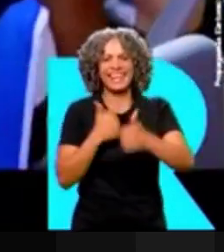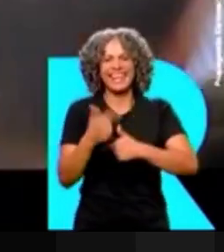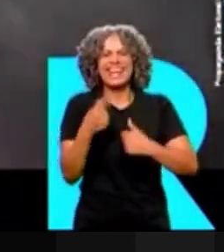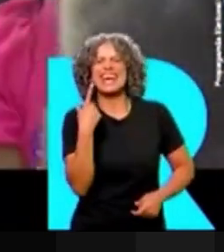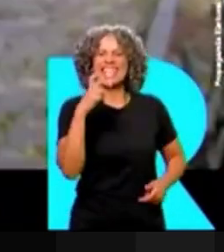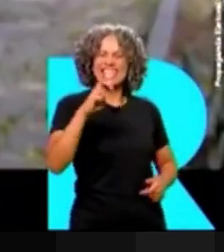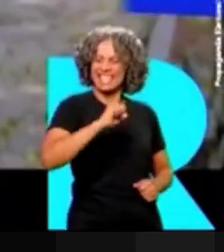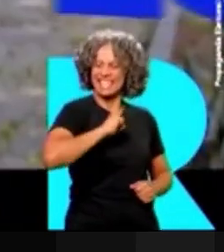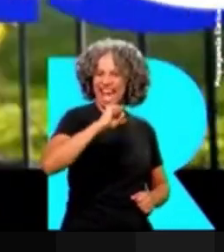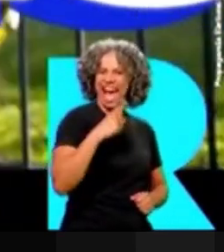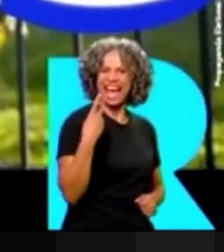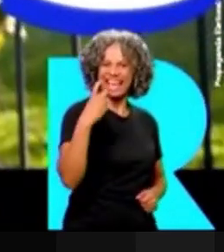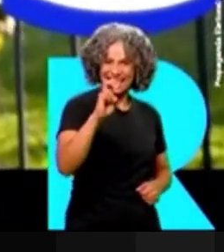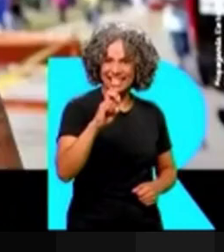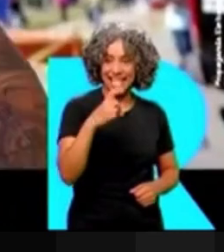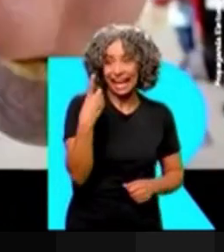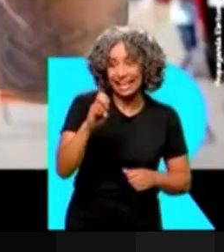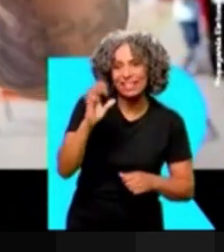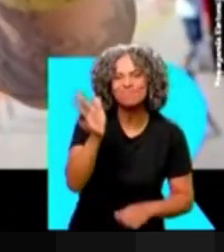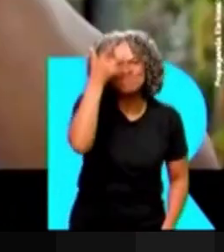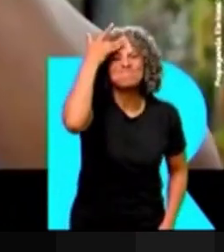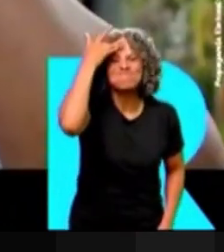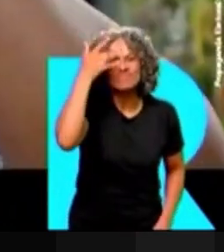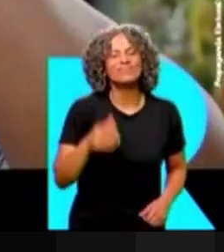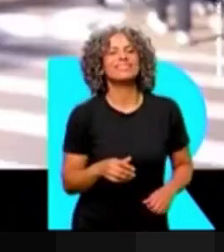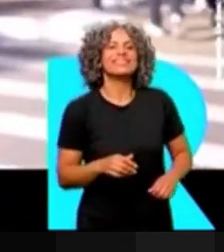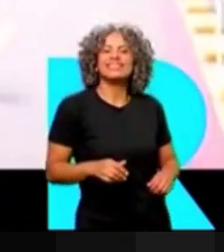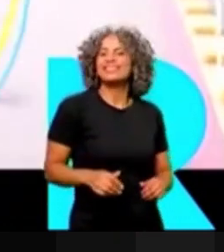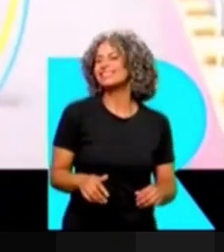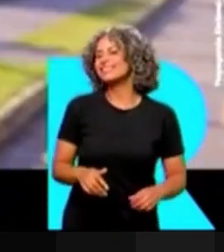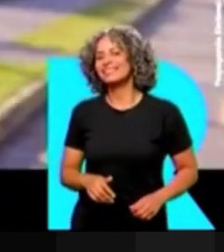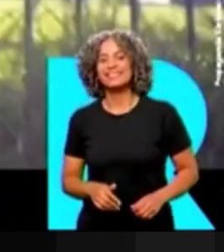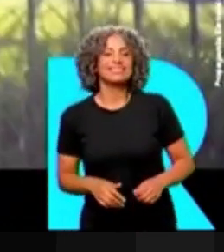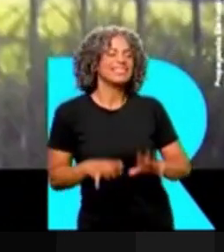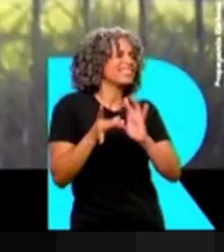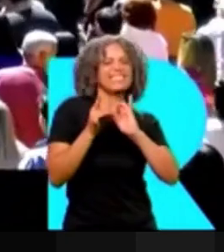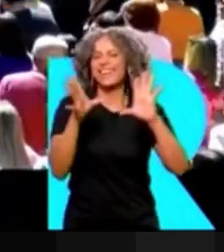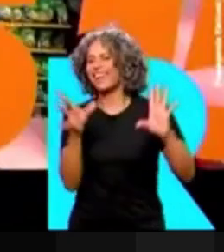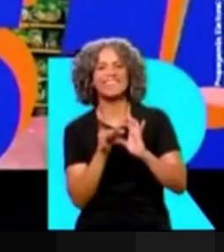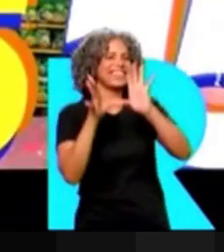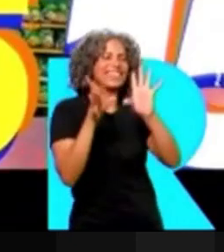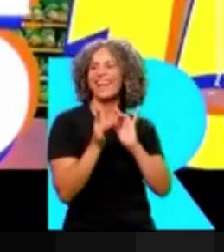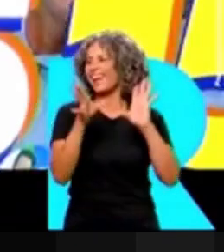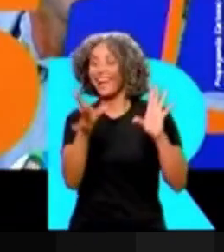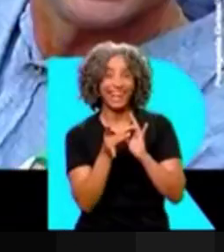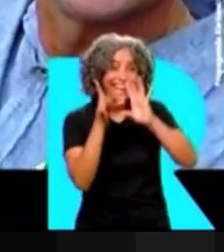cara governar. É 15. É 15. É 15. 15 na cabeça. Na frente.